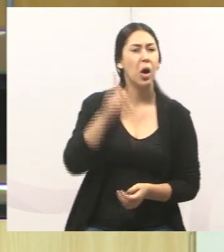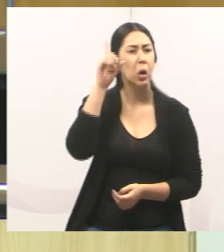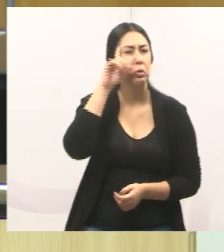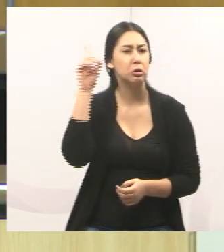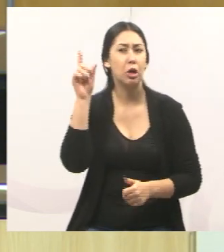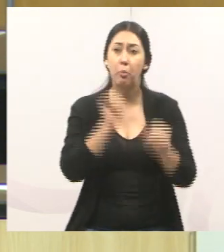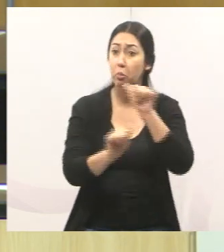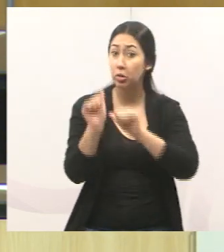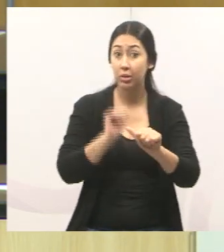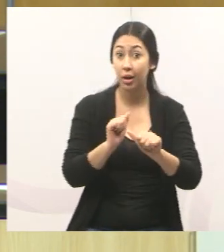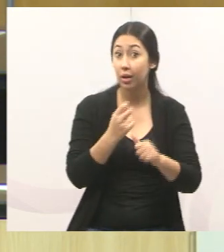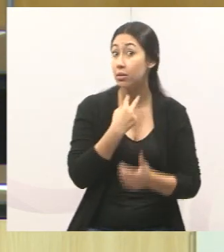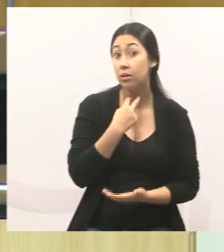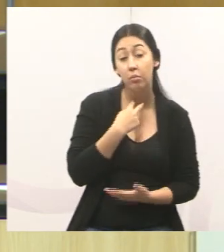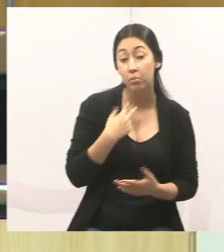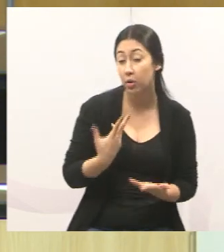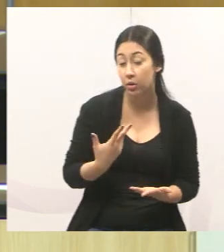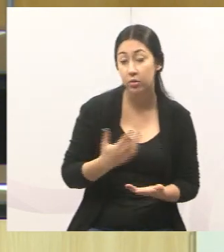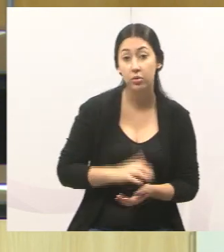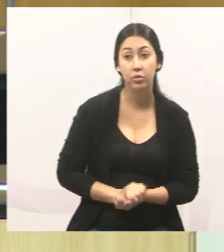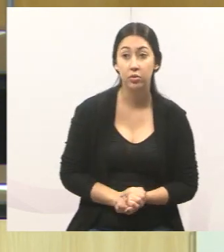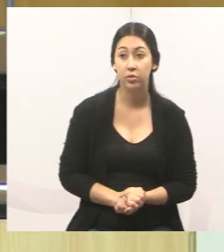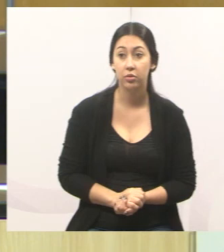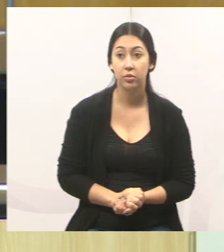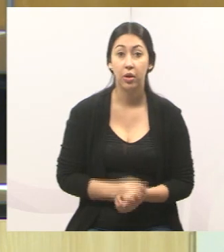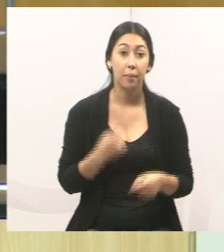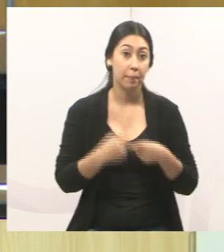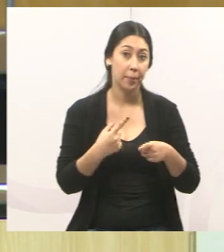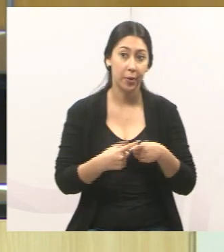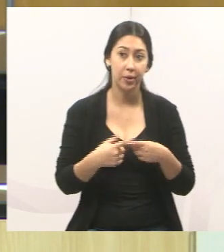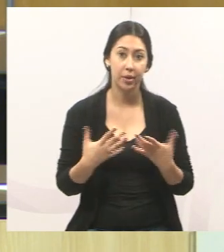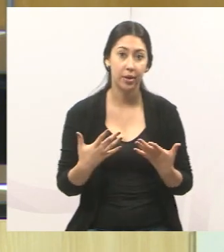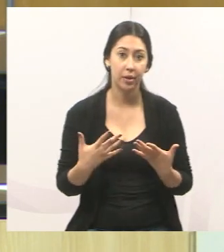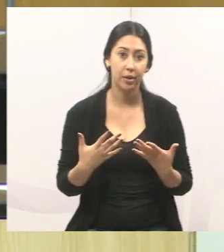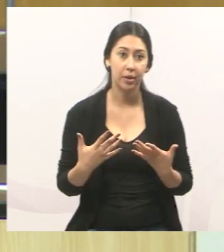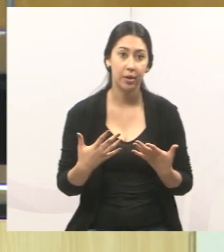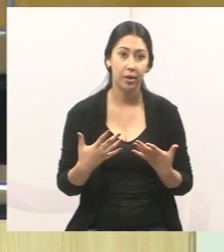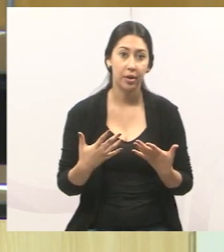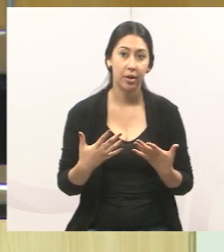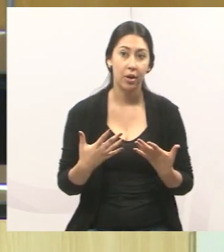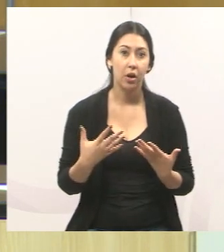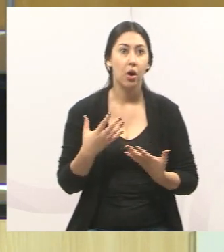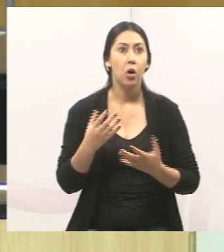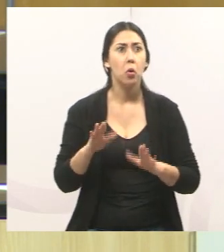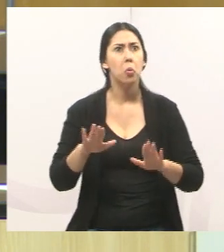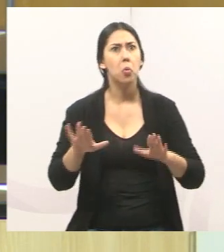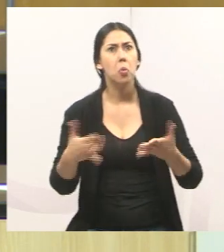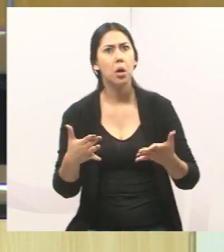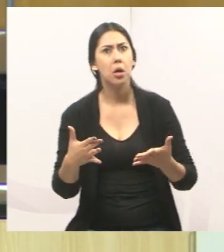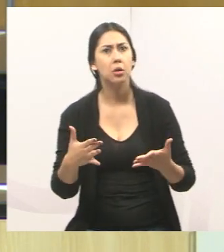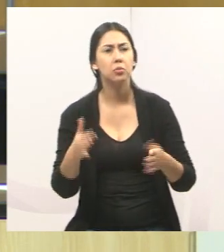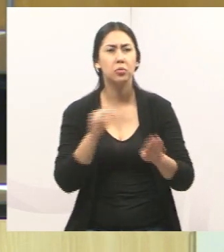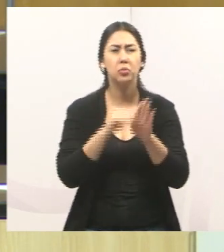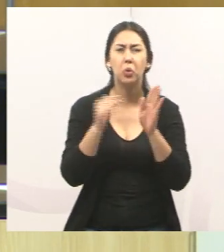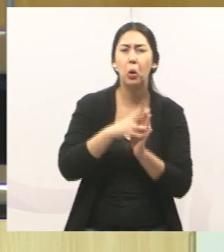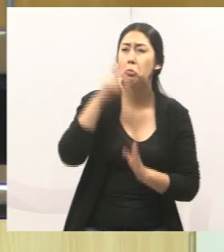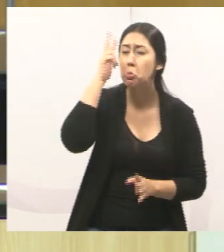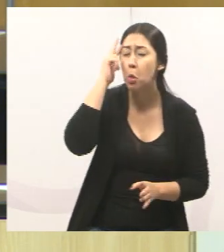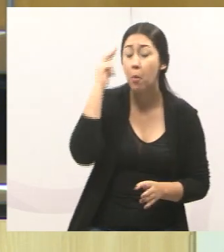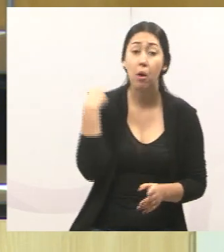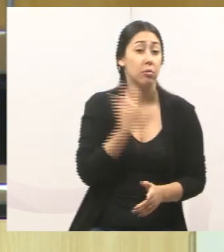também não há como ser atendida, essencialmente porque não há previsão normativa que ampare a medida.